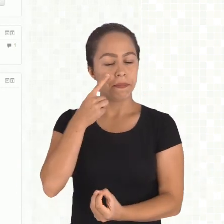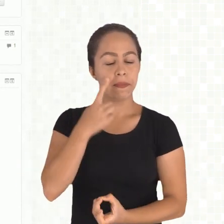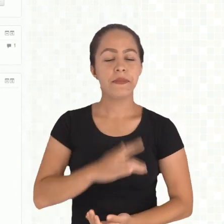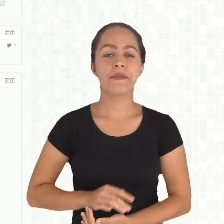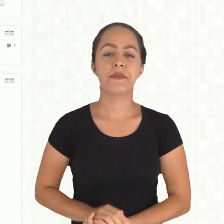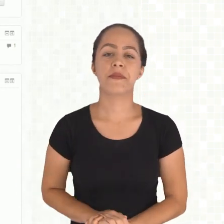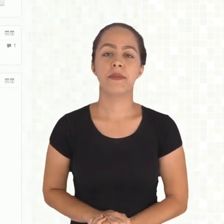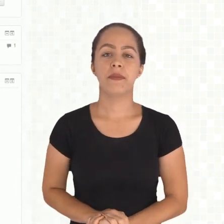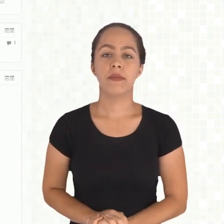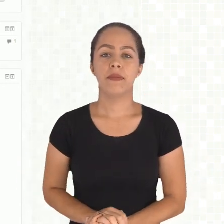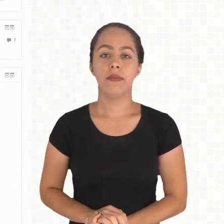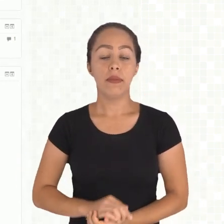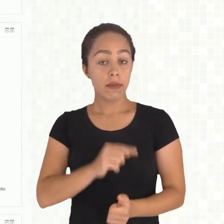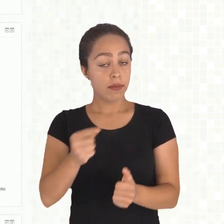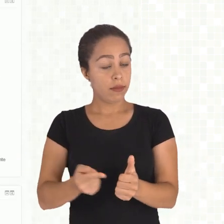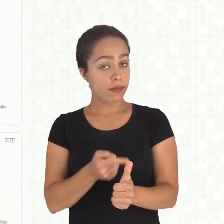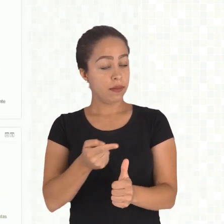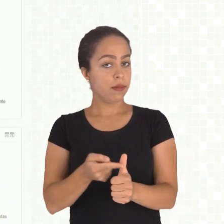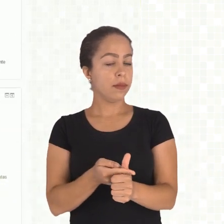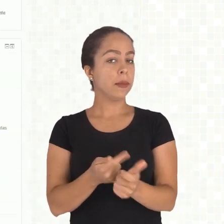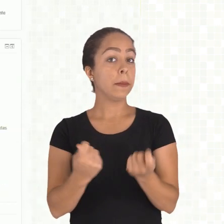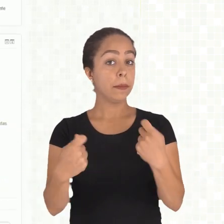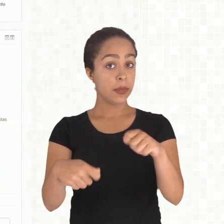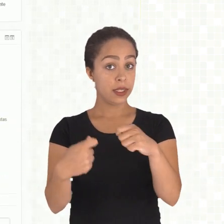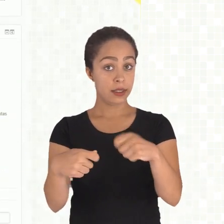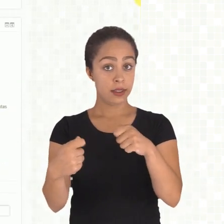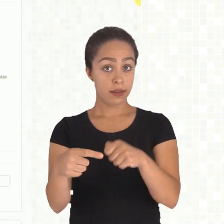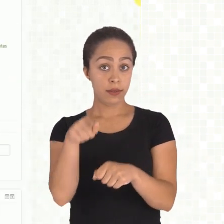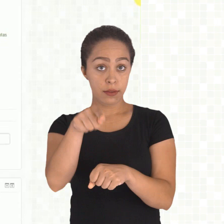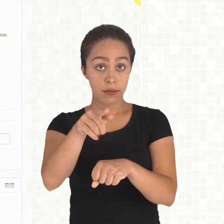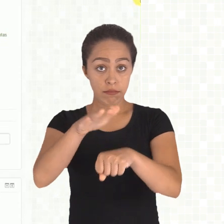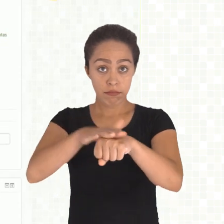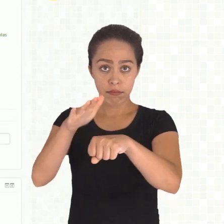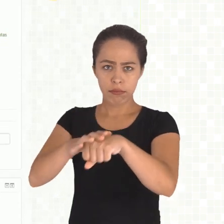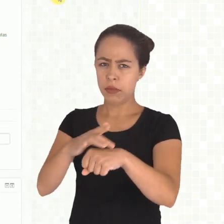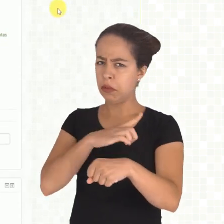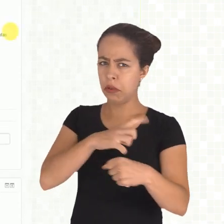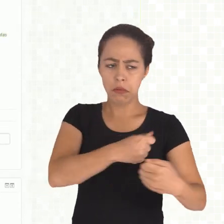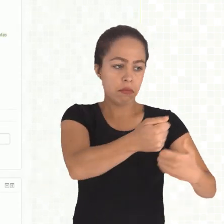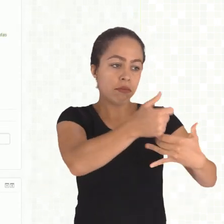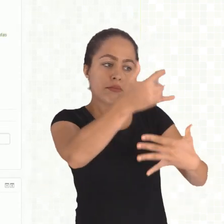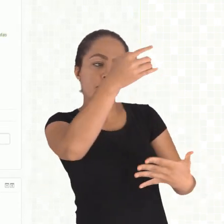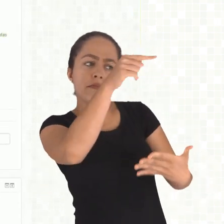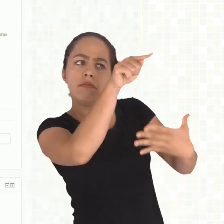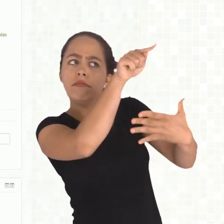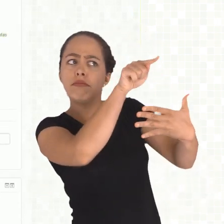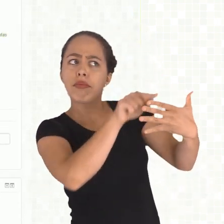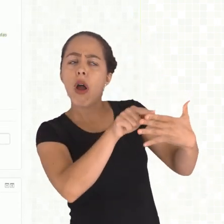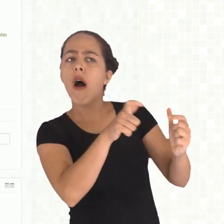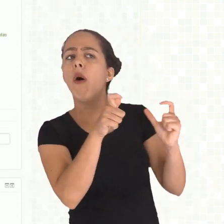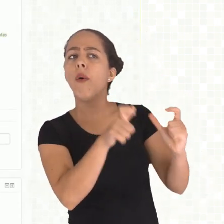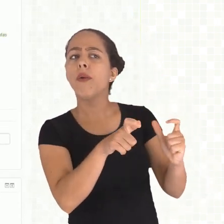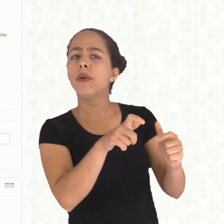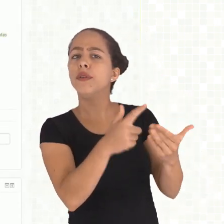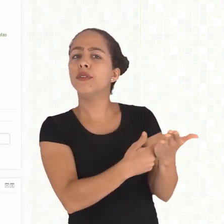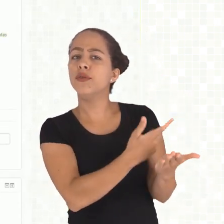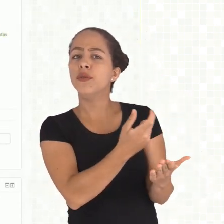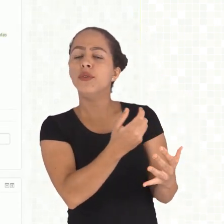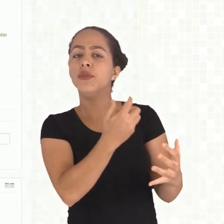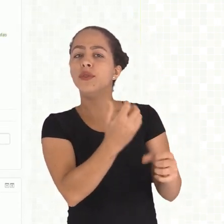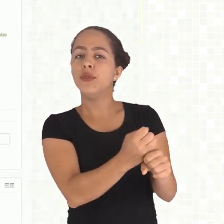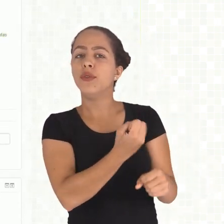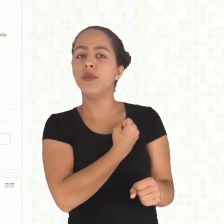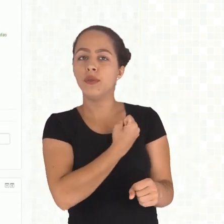Moodle. A primeira coisa é você encontrar como você acessa o livro de notas. Ele está aqui